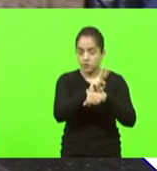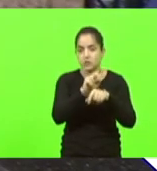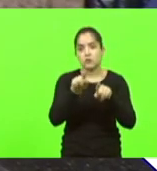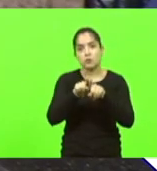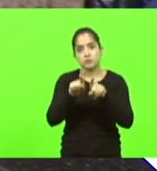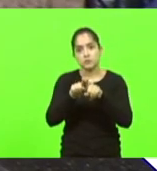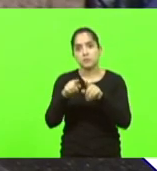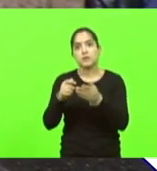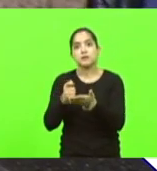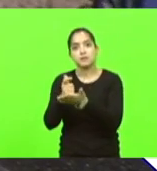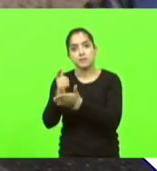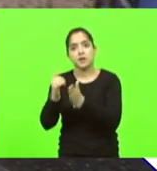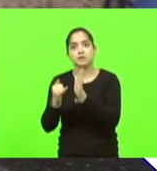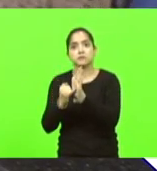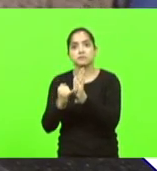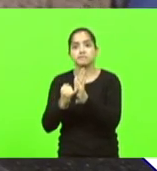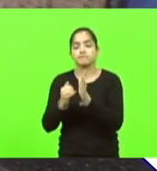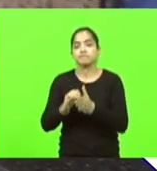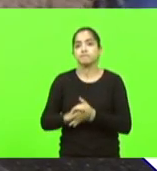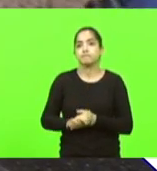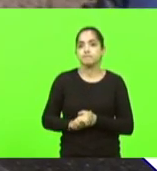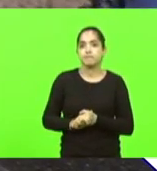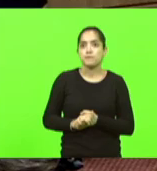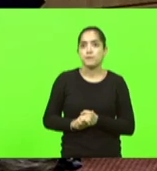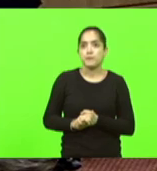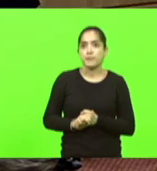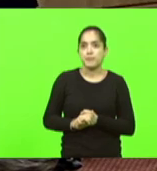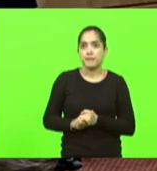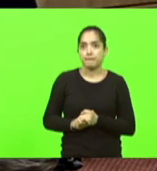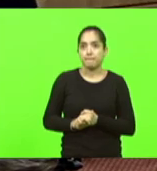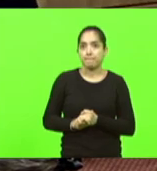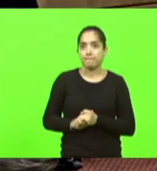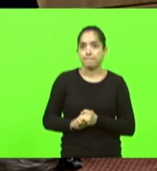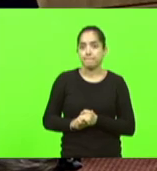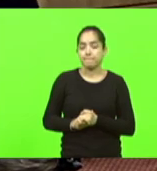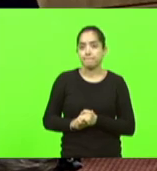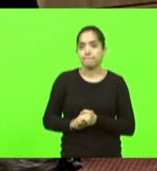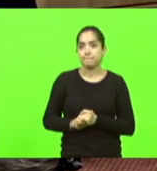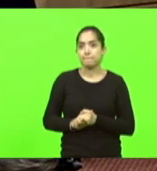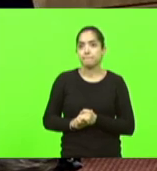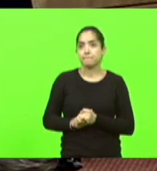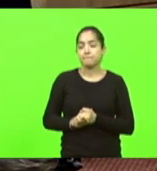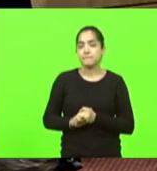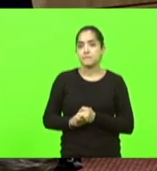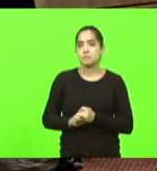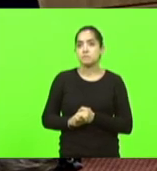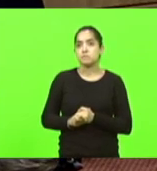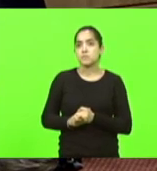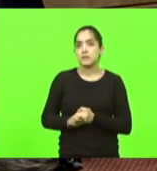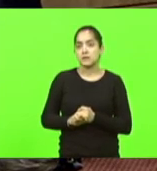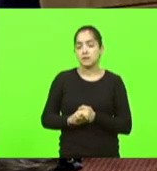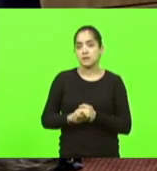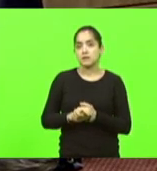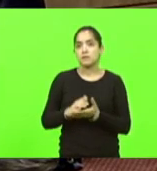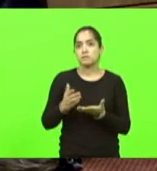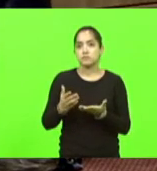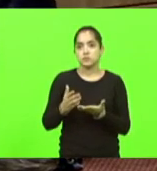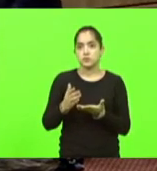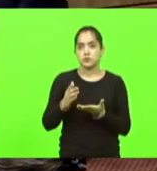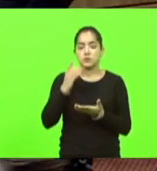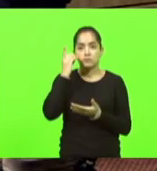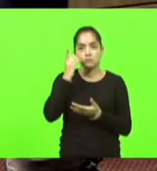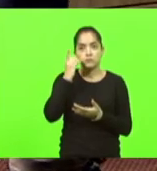contribuinte Catarinense Obrigado seu presidente o presidente é só para encaminhamento e